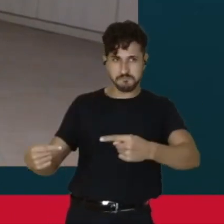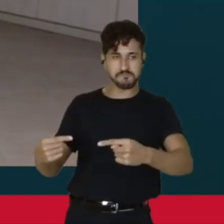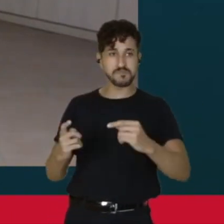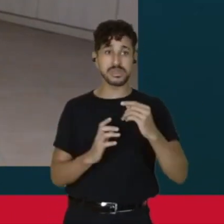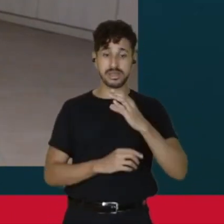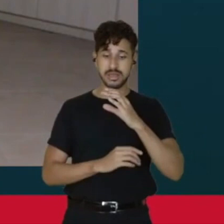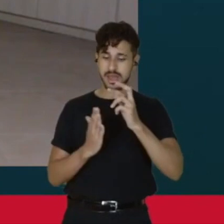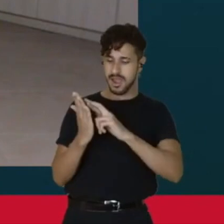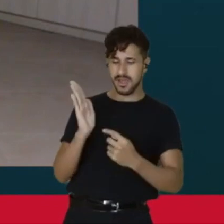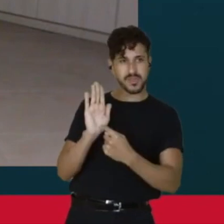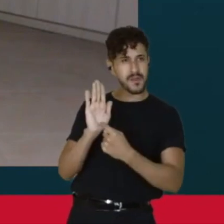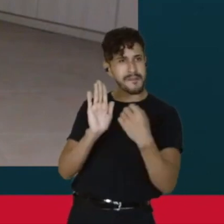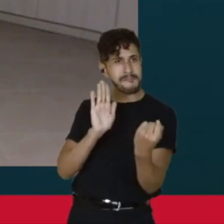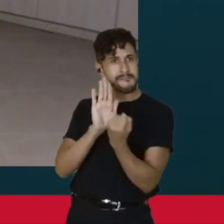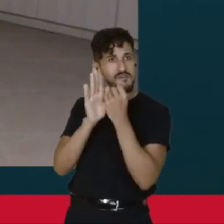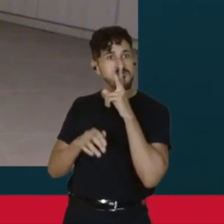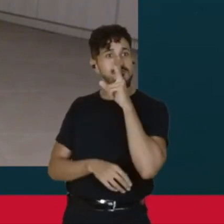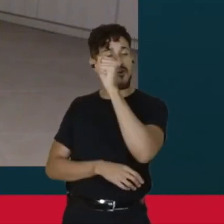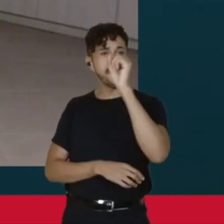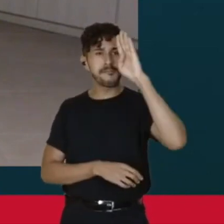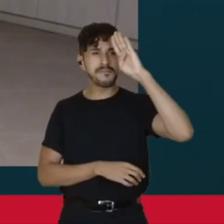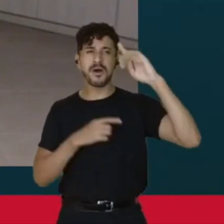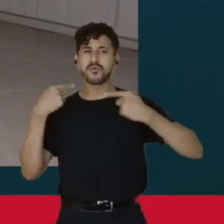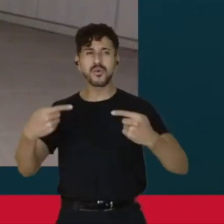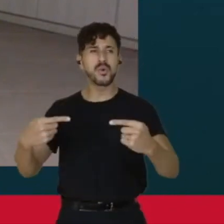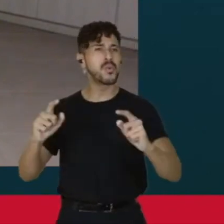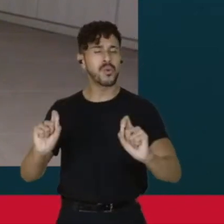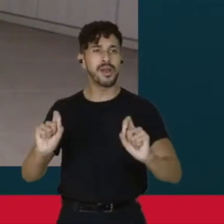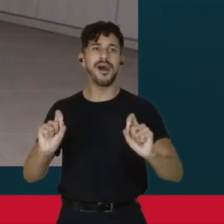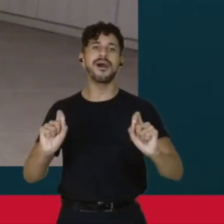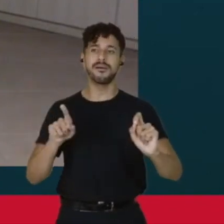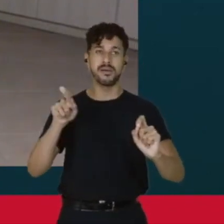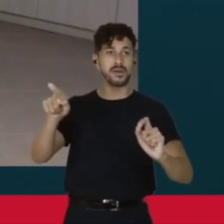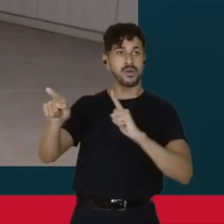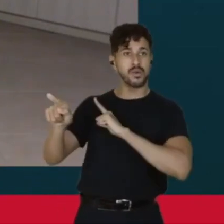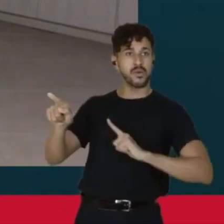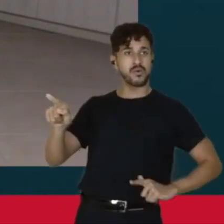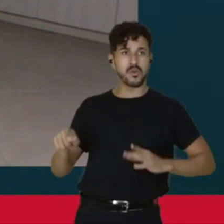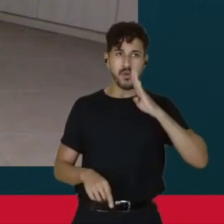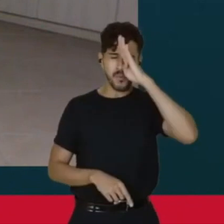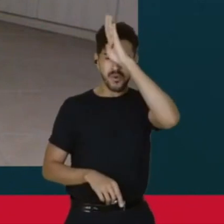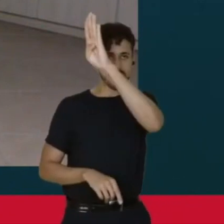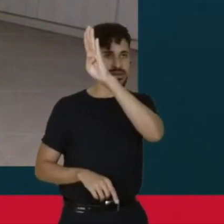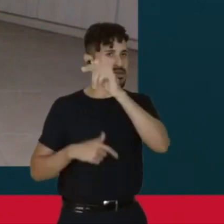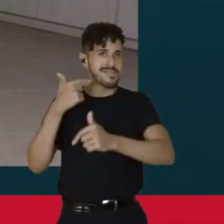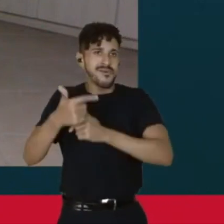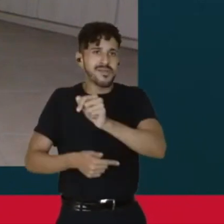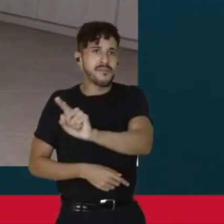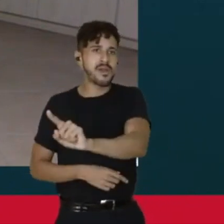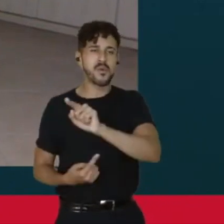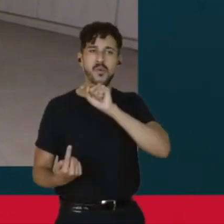crava a tese central de que o governo Bolsonaro não agiu